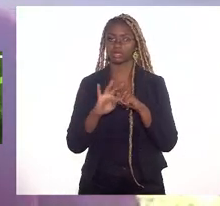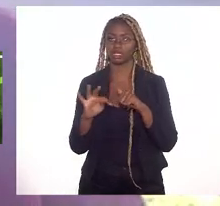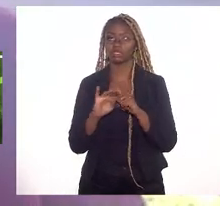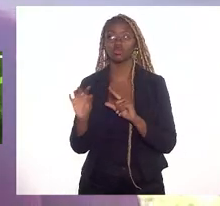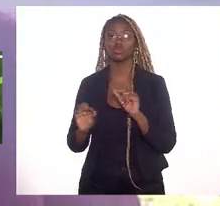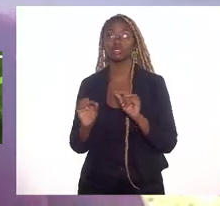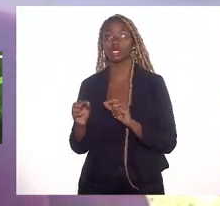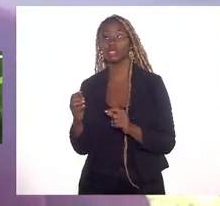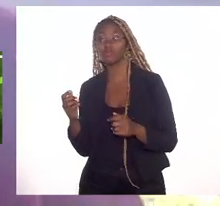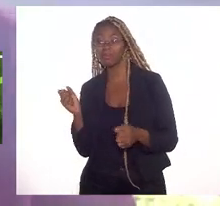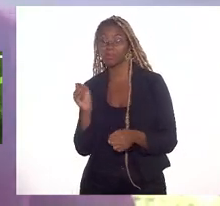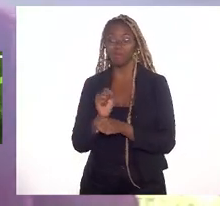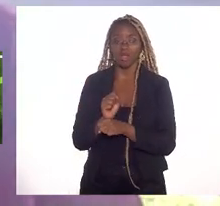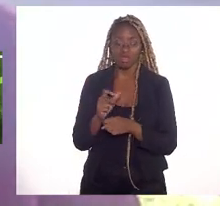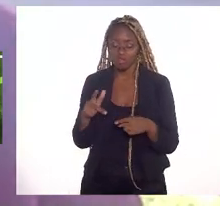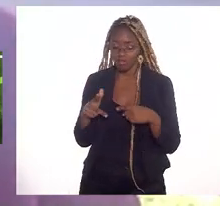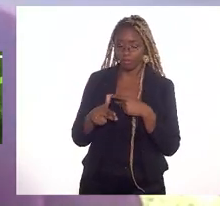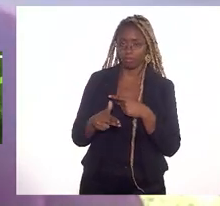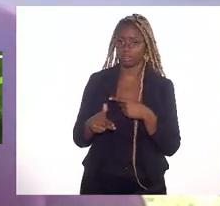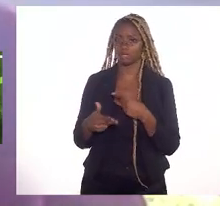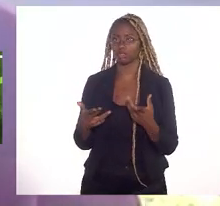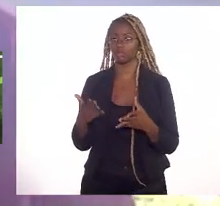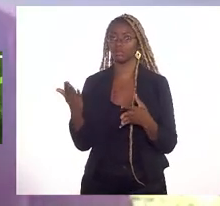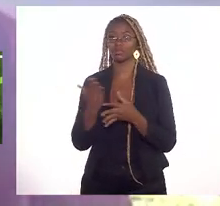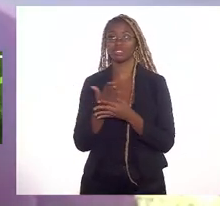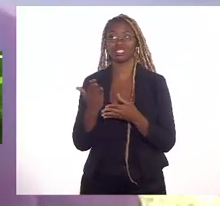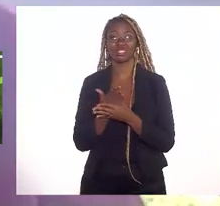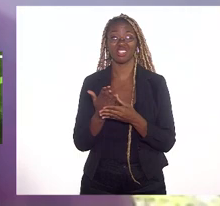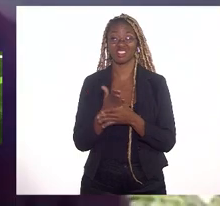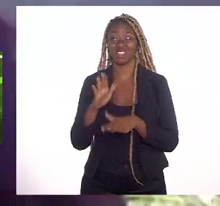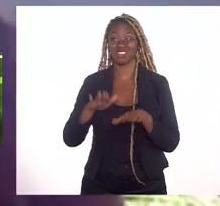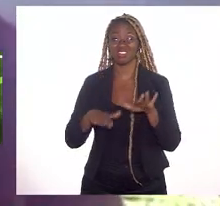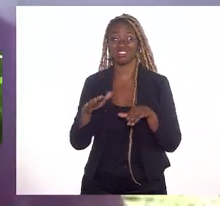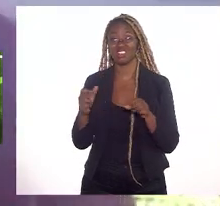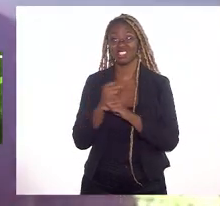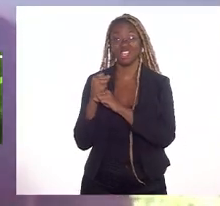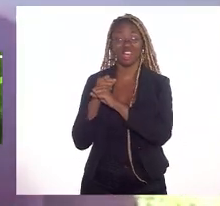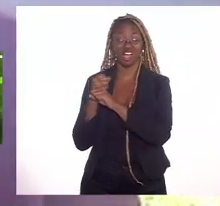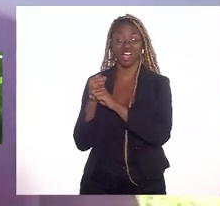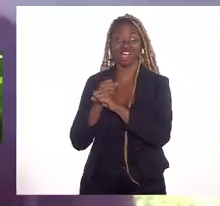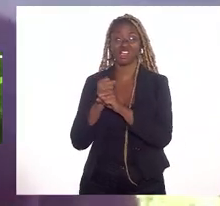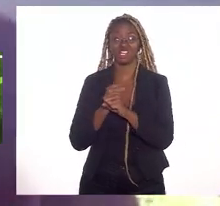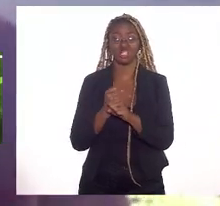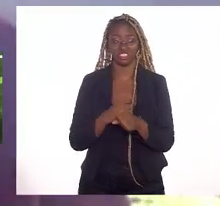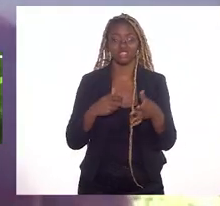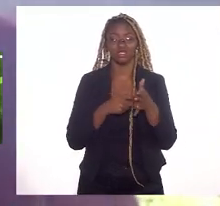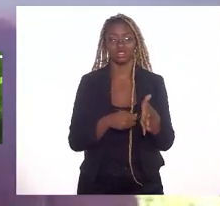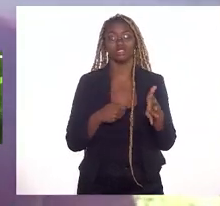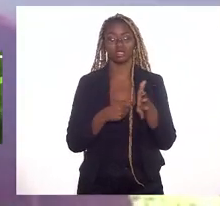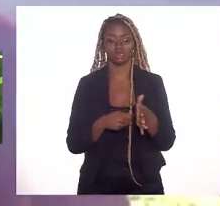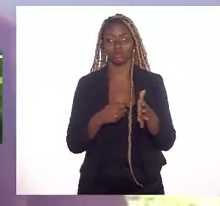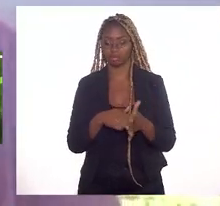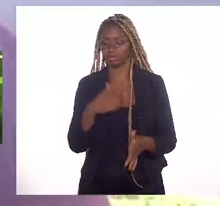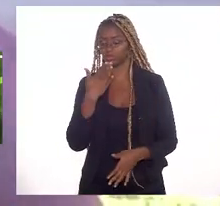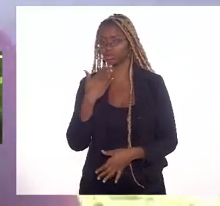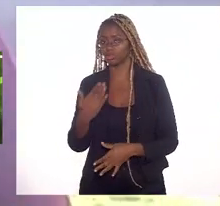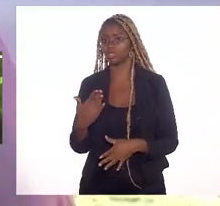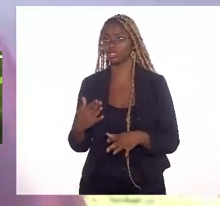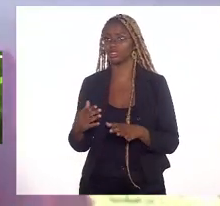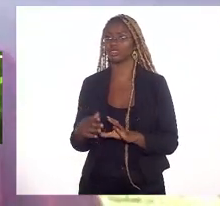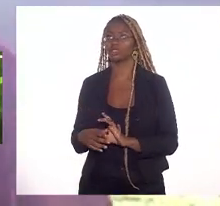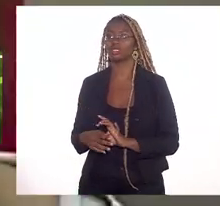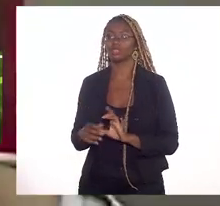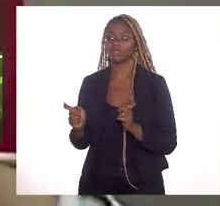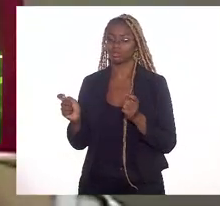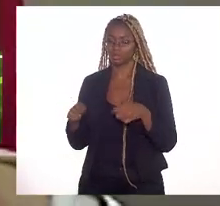porque são lentos. Esses processos ficam abertos, às vezes, por anos na SES para pleitear a habilitação.